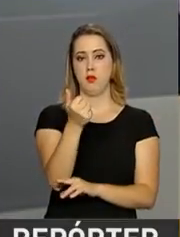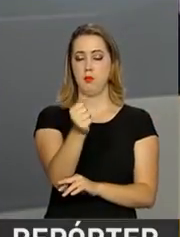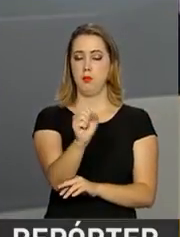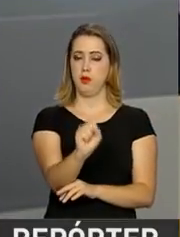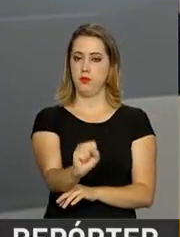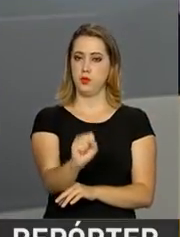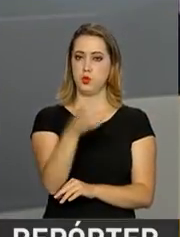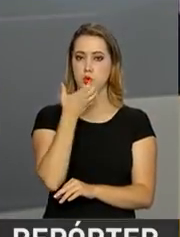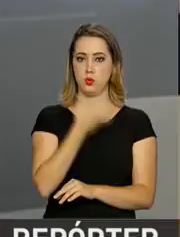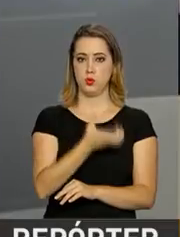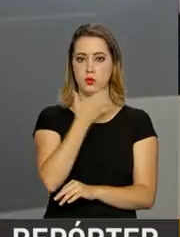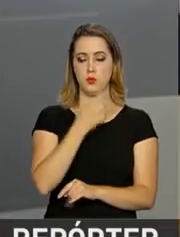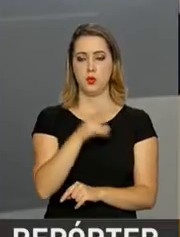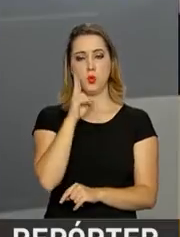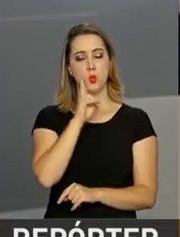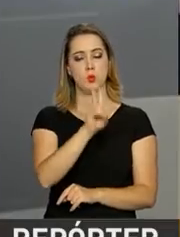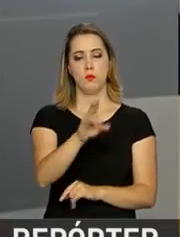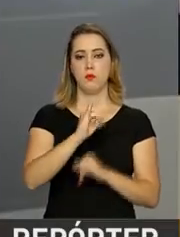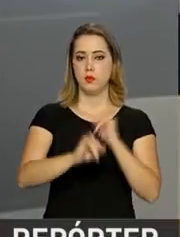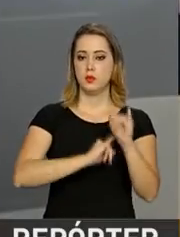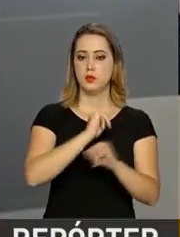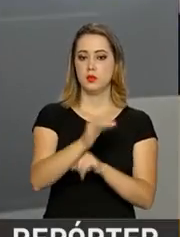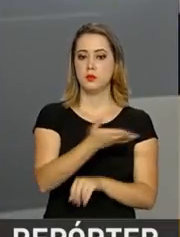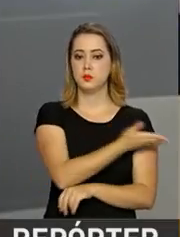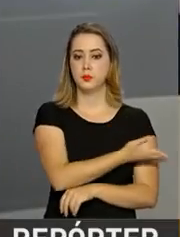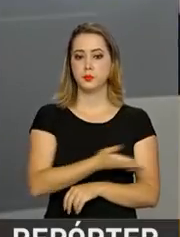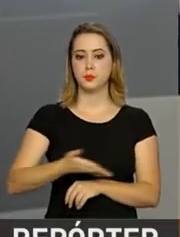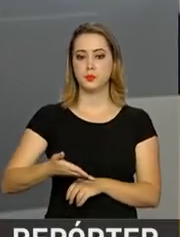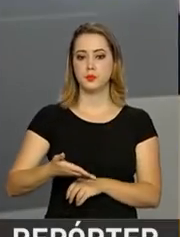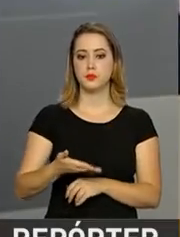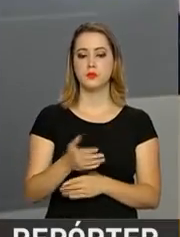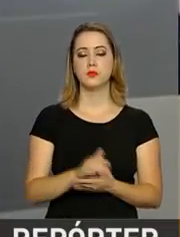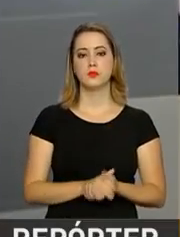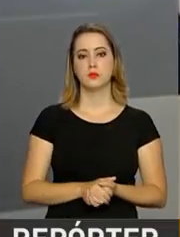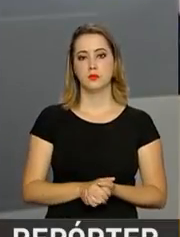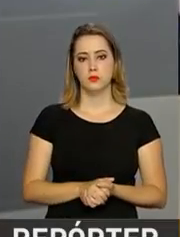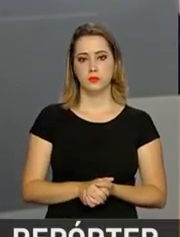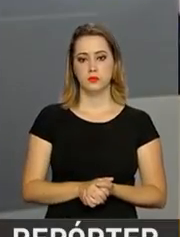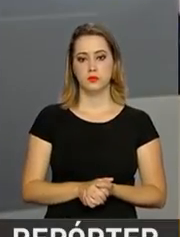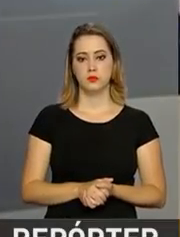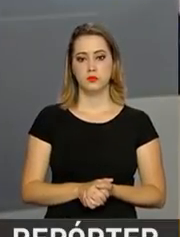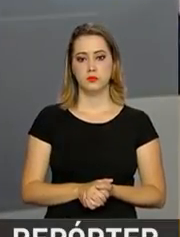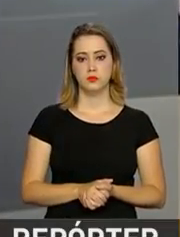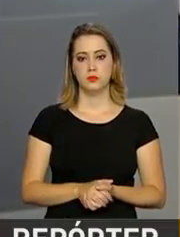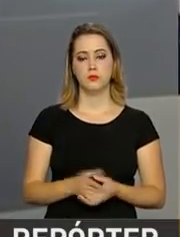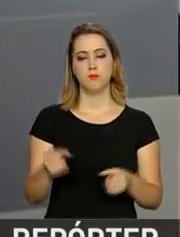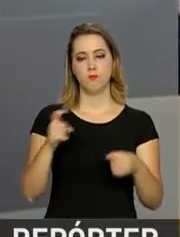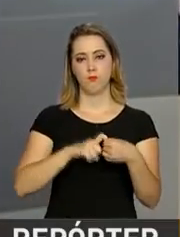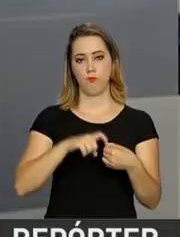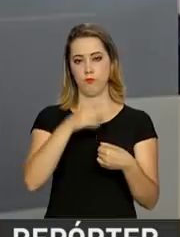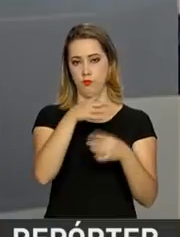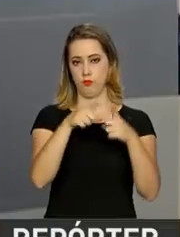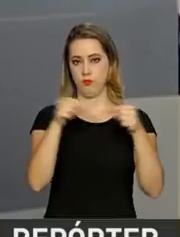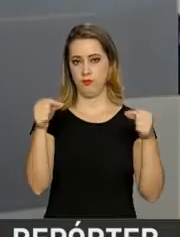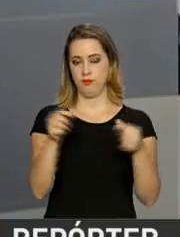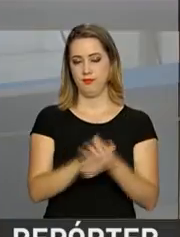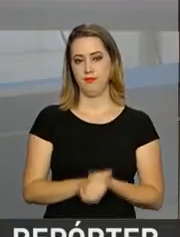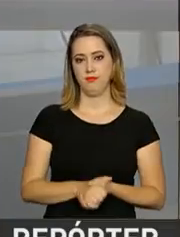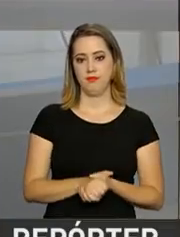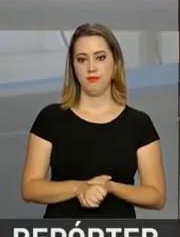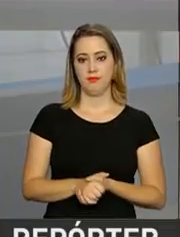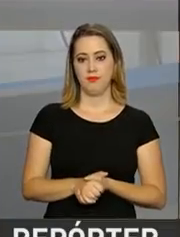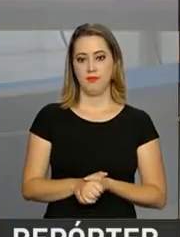da receita federal na internet no endereço que aparece aqui embaixo da sua tela voltamos com você aí o estúdio